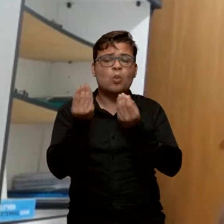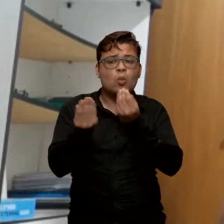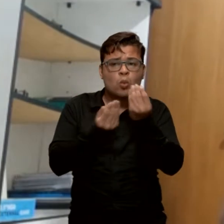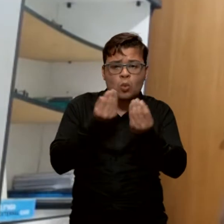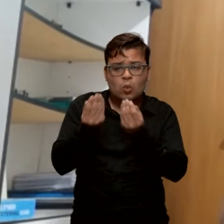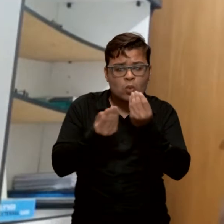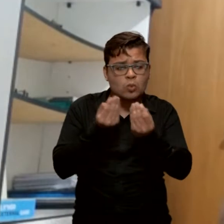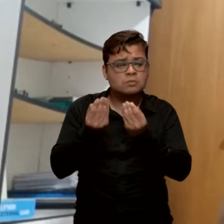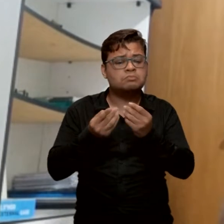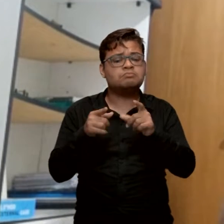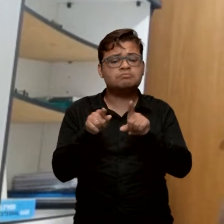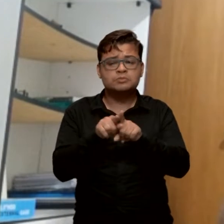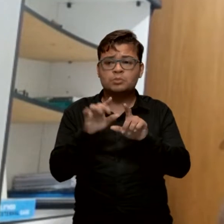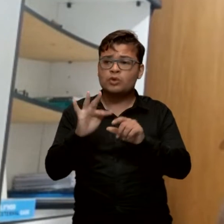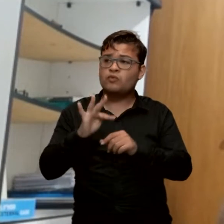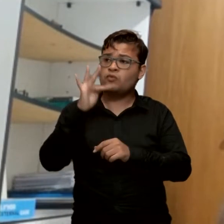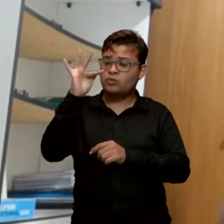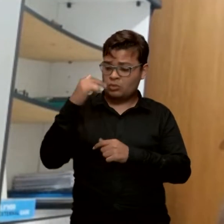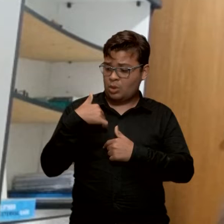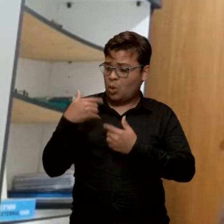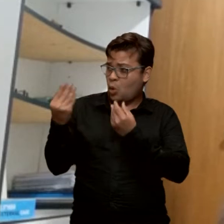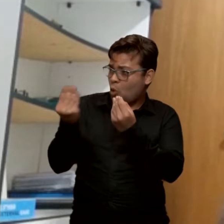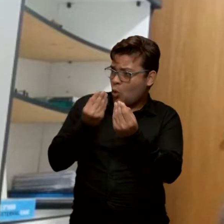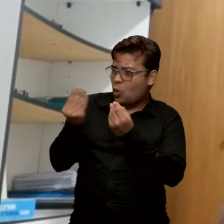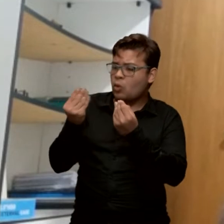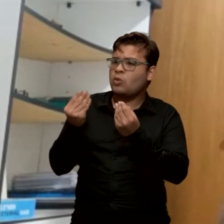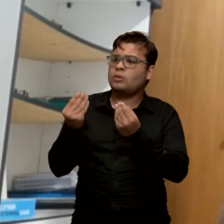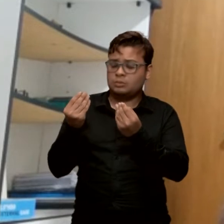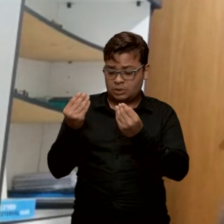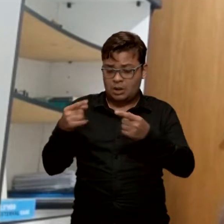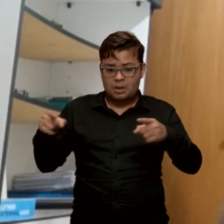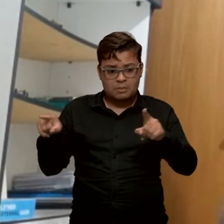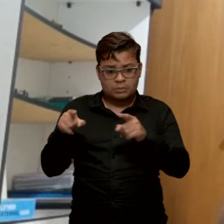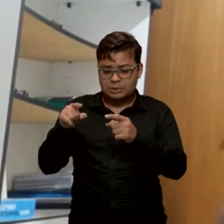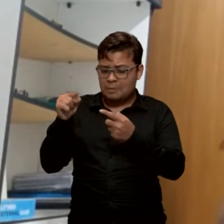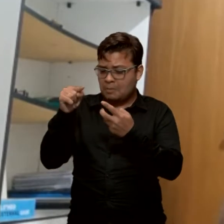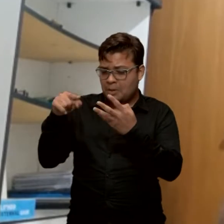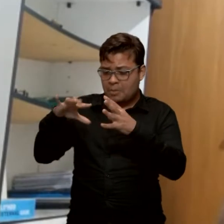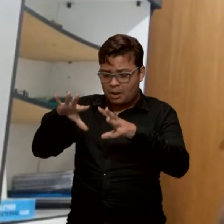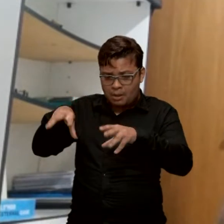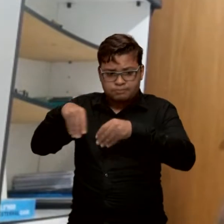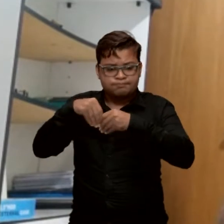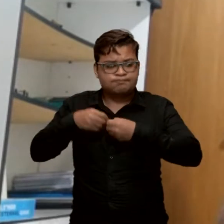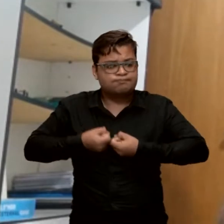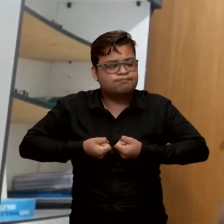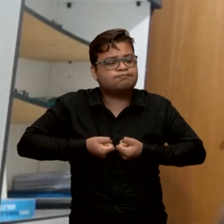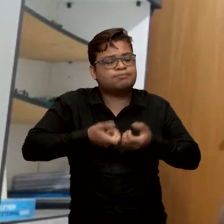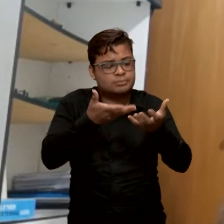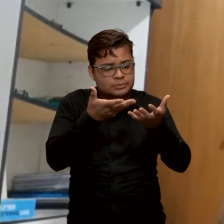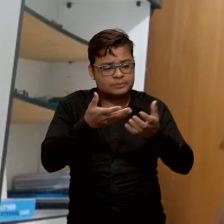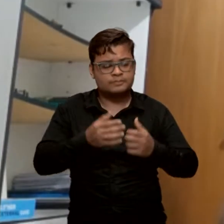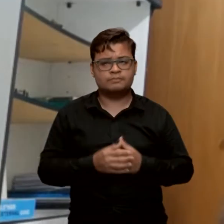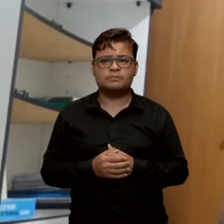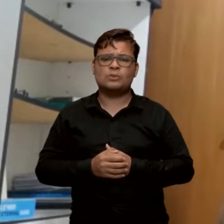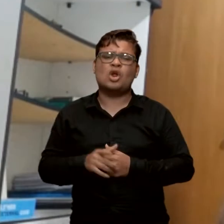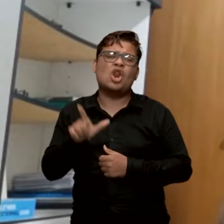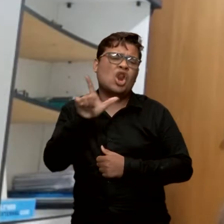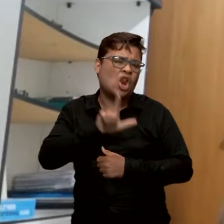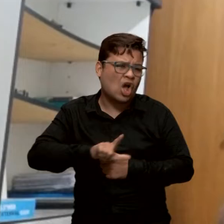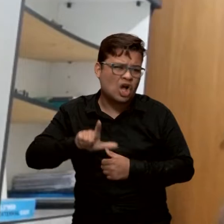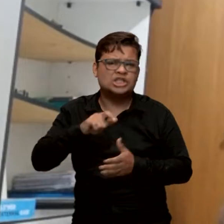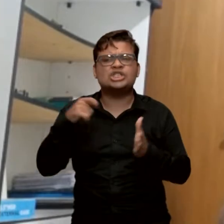para o que ele quer para o seu futuro. Então, essa questão, é claro que ele denuncia várias coisas, é claro que ele